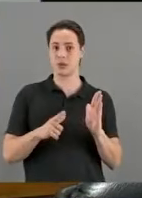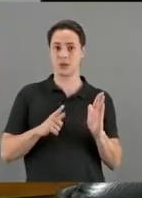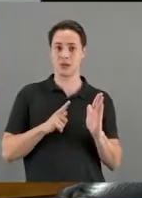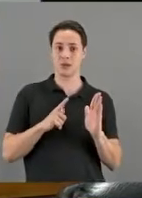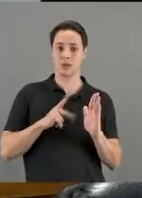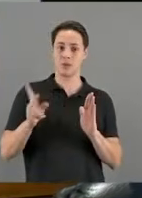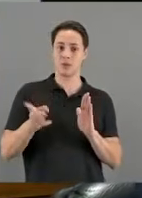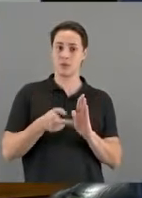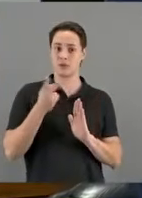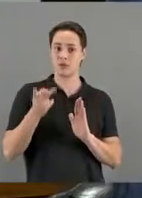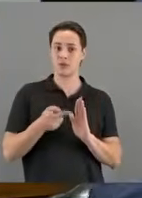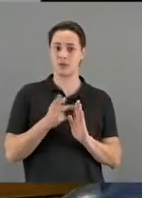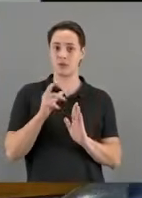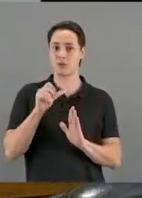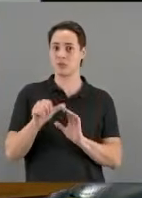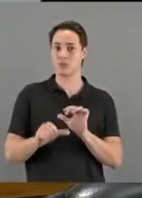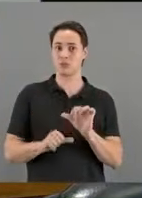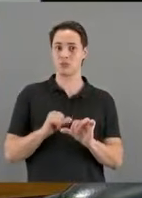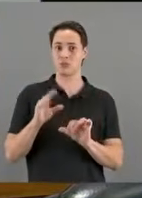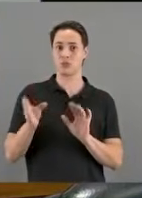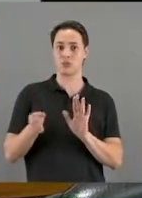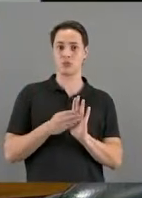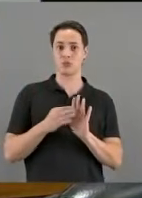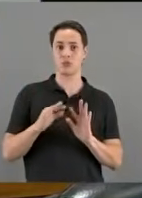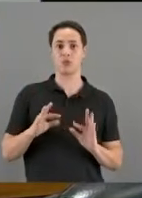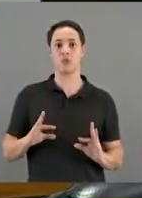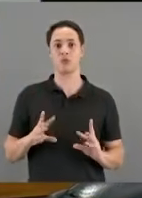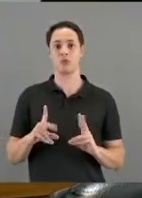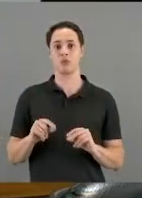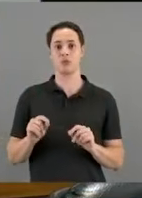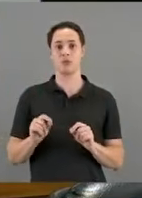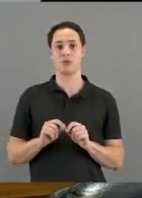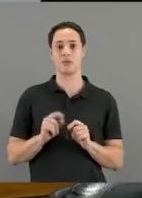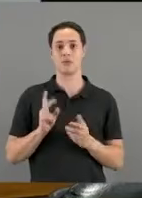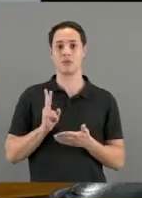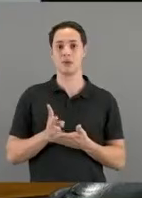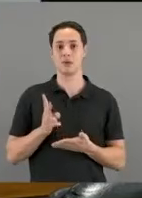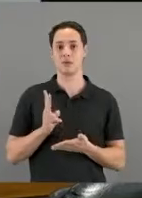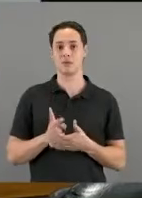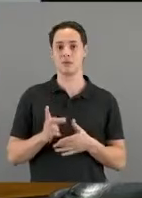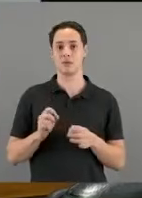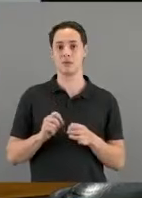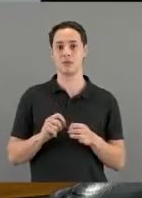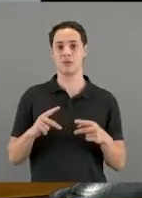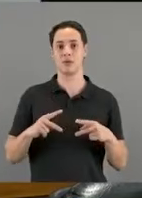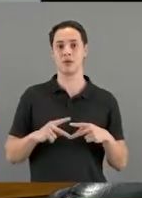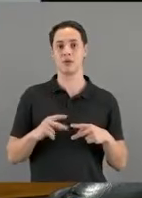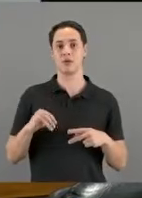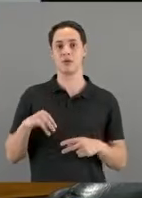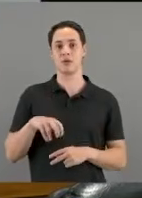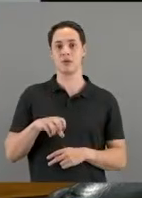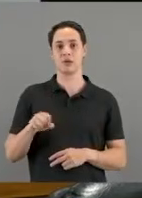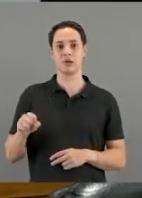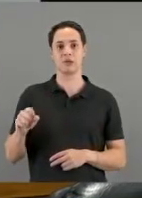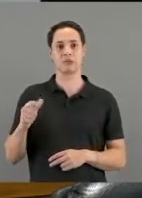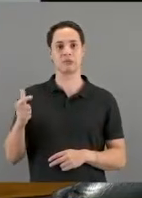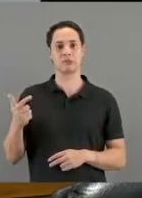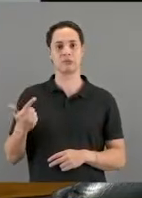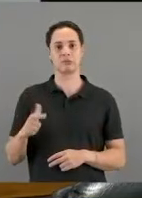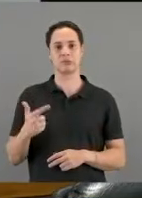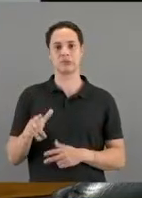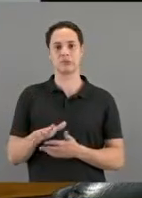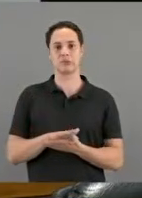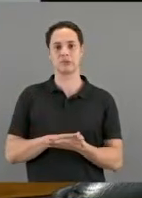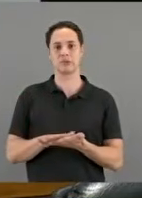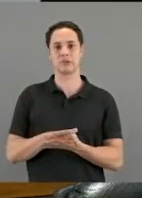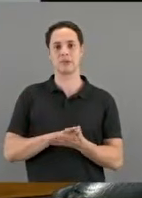foram modificadas, da mesma maneira que eles fizeram com o INSS, não teria existido o esquema